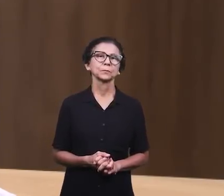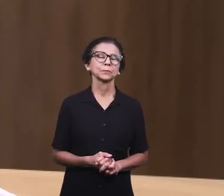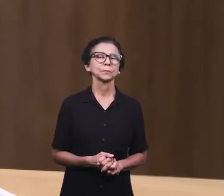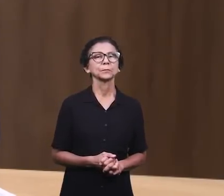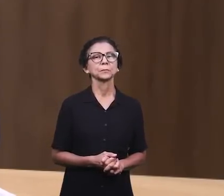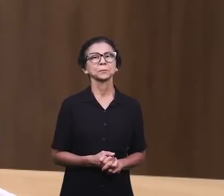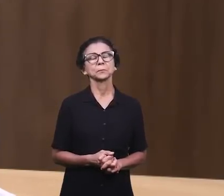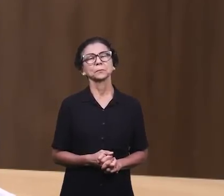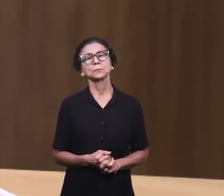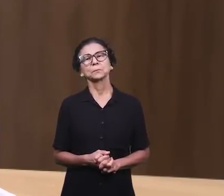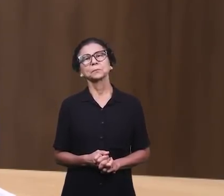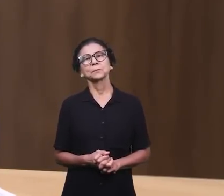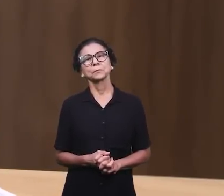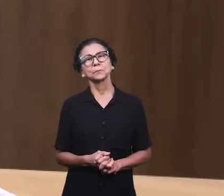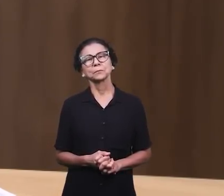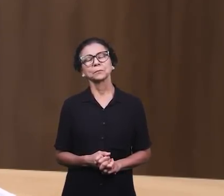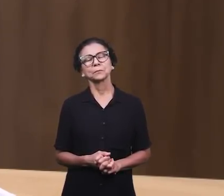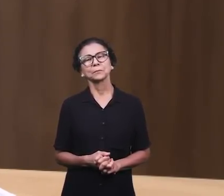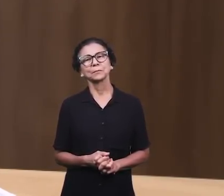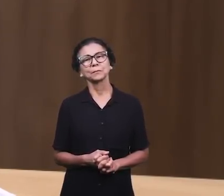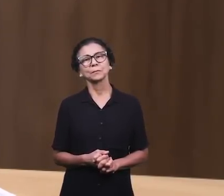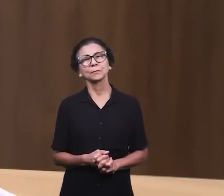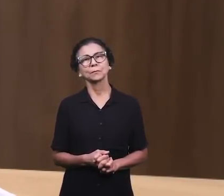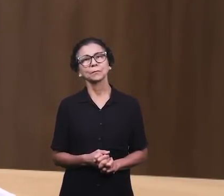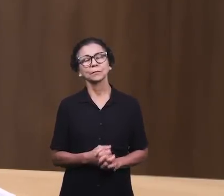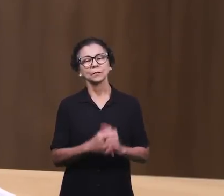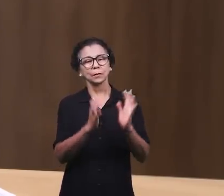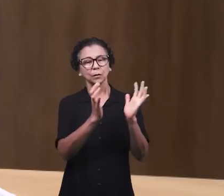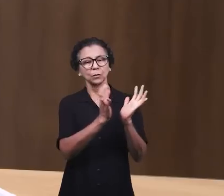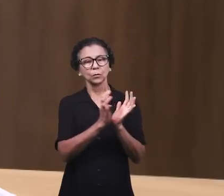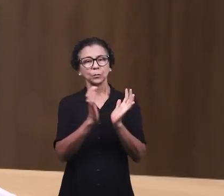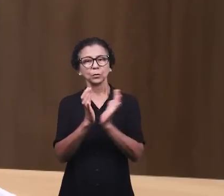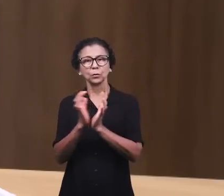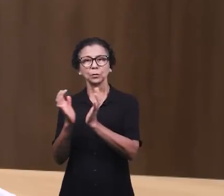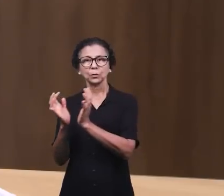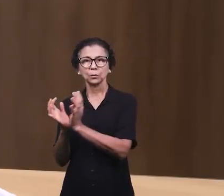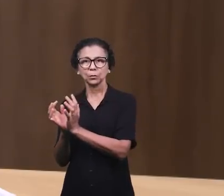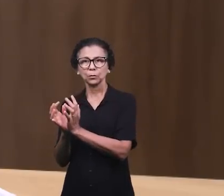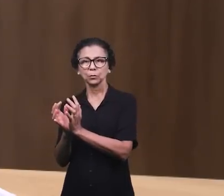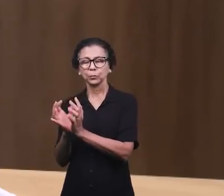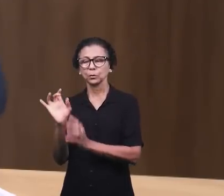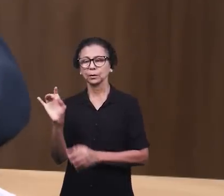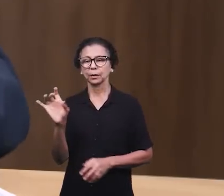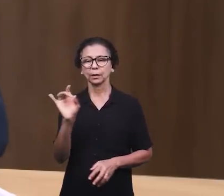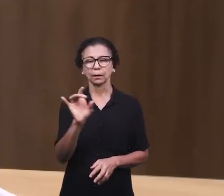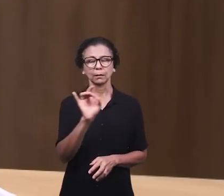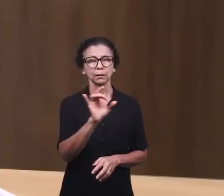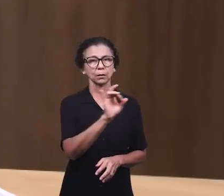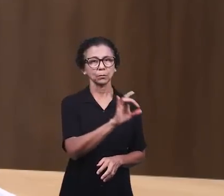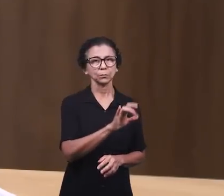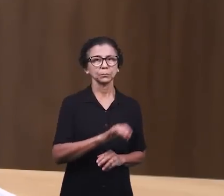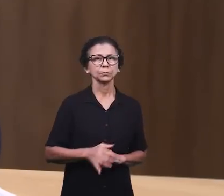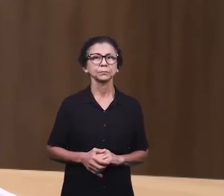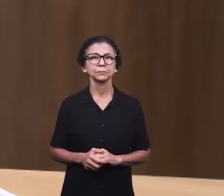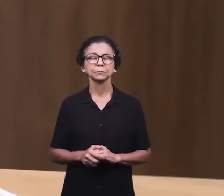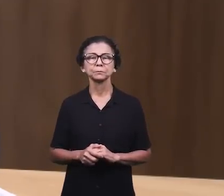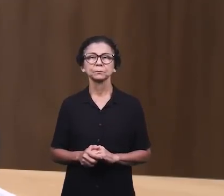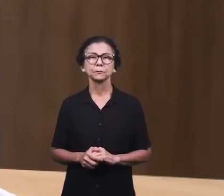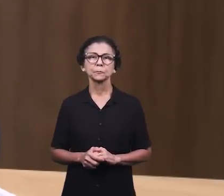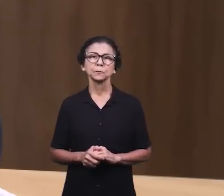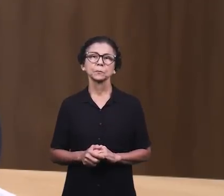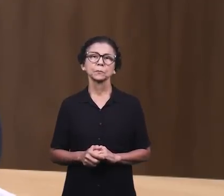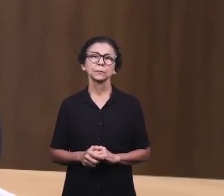em grupos, e na verdade, cada grupo é a igreja, é uma parte da igreja. Isso